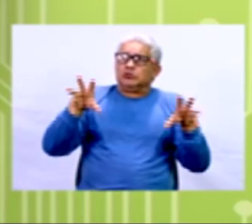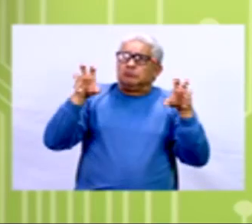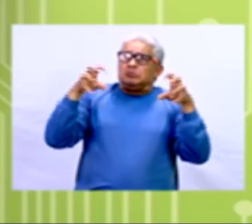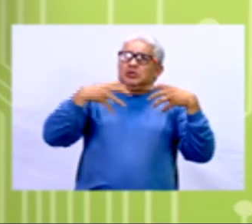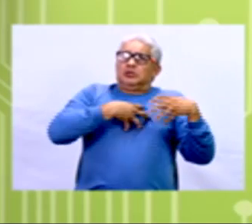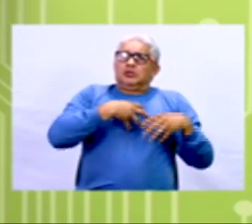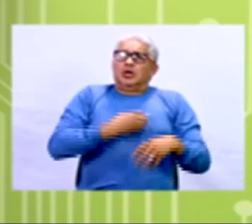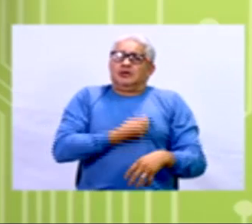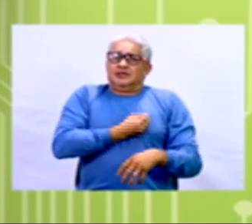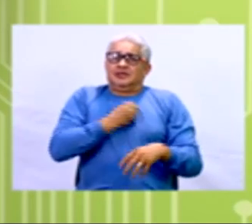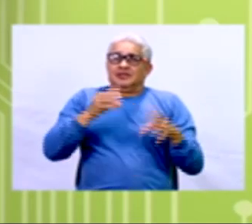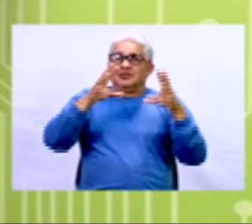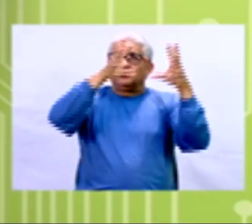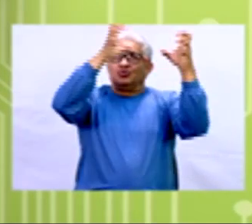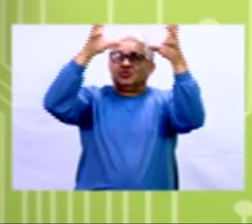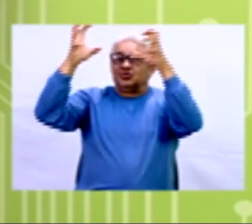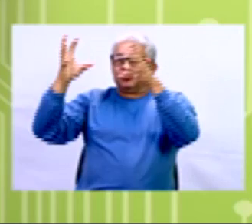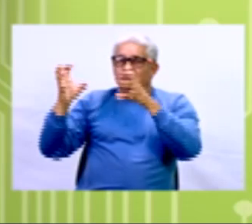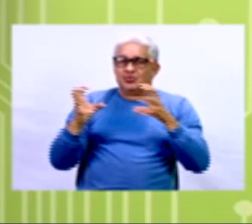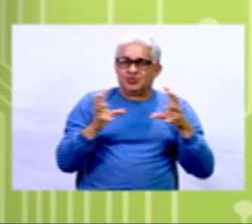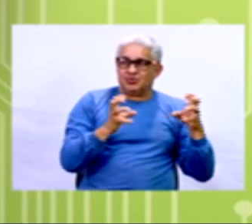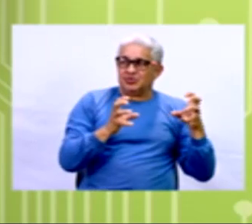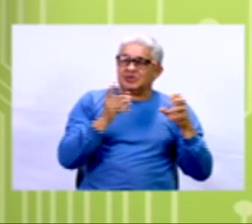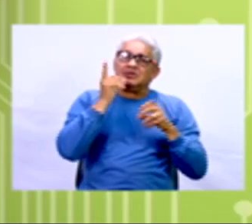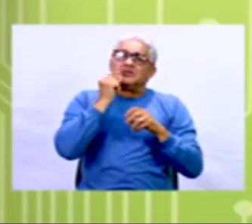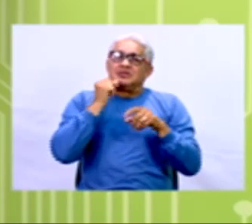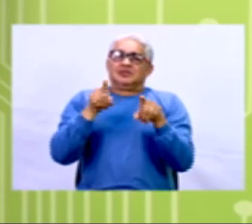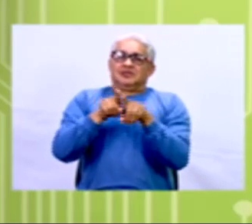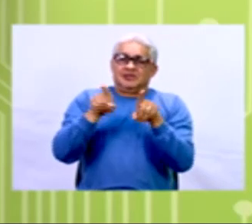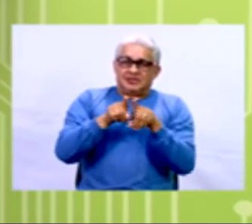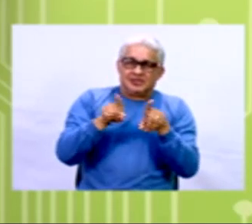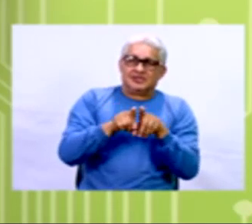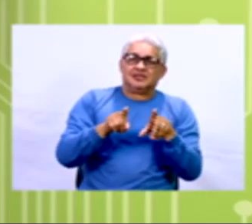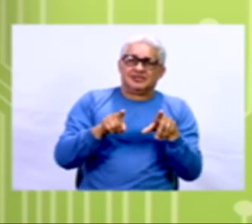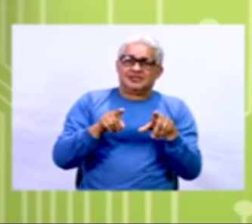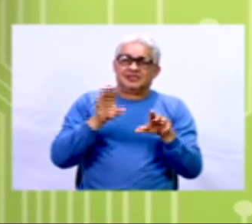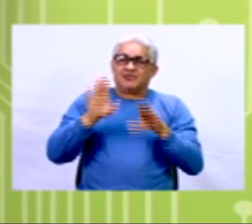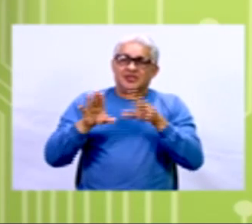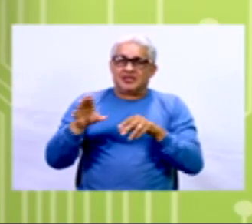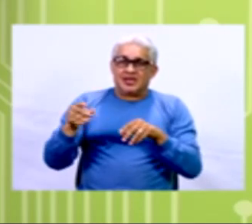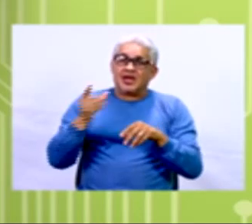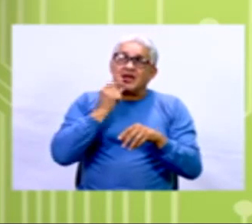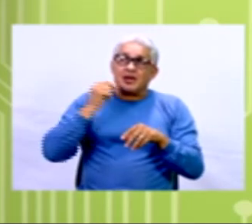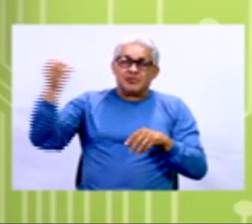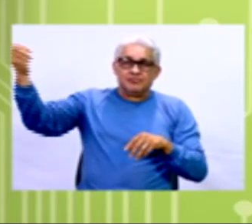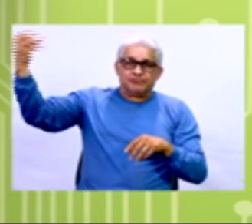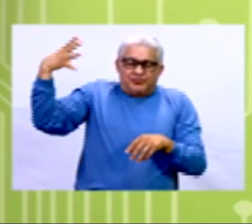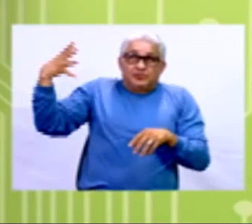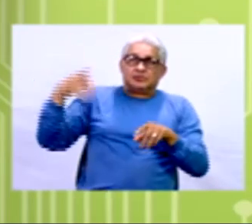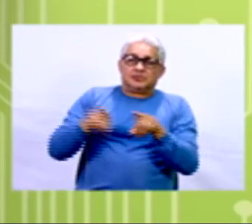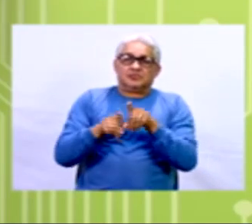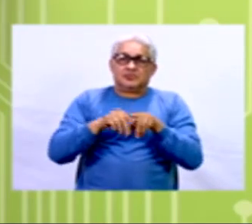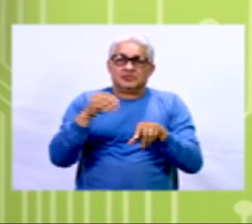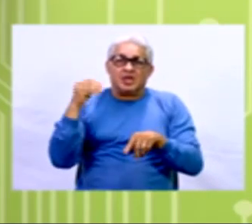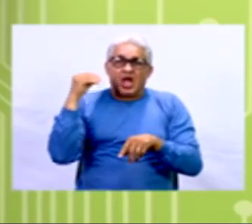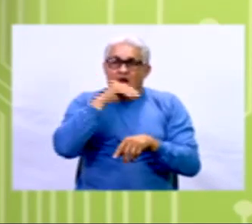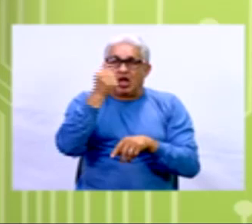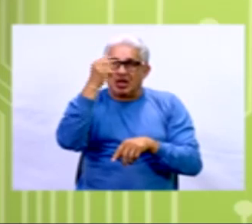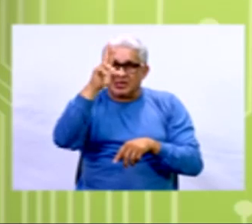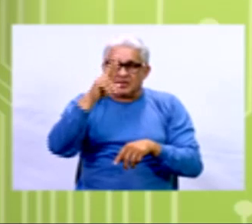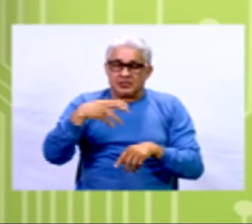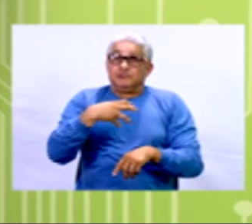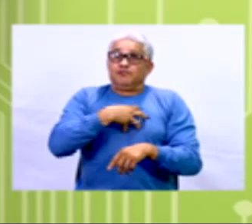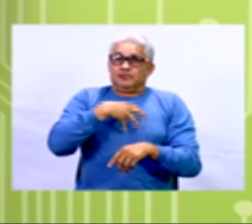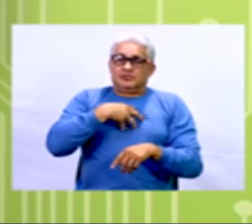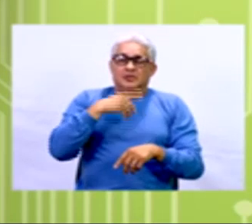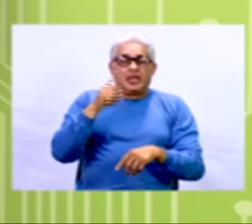da fumaça, do cheiro, da água. Às vezes borrifa um jatinho de água em você, ou um ar quente. Então,